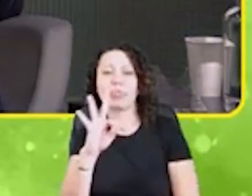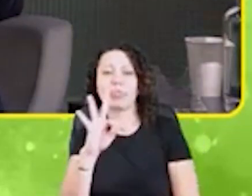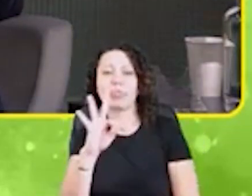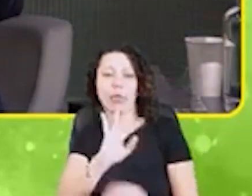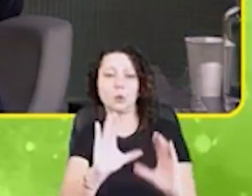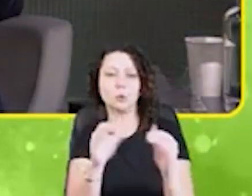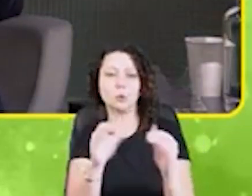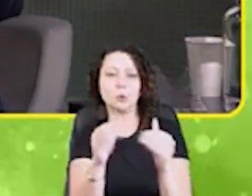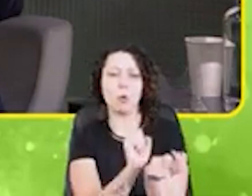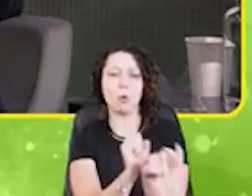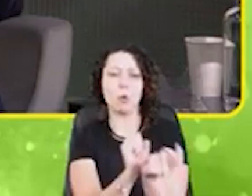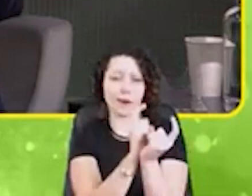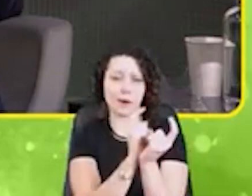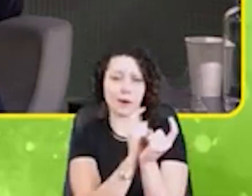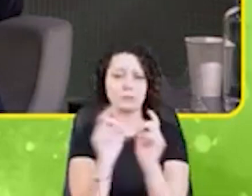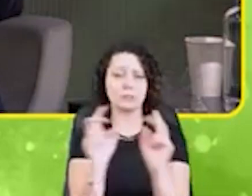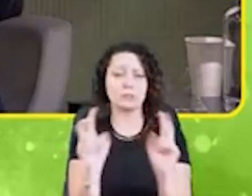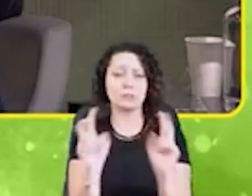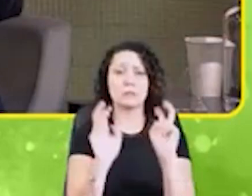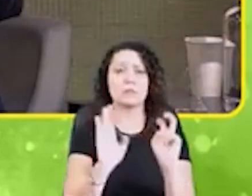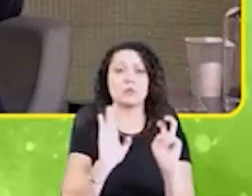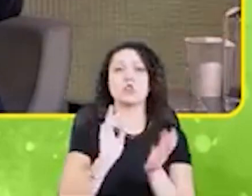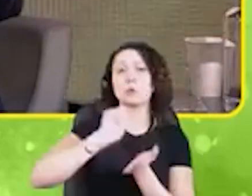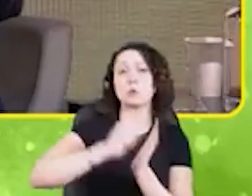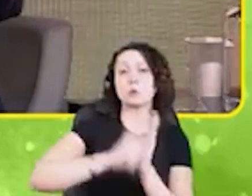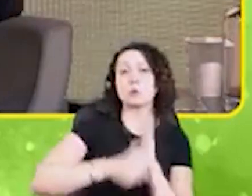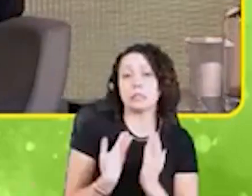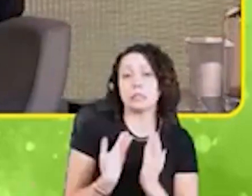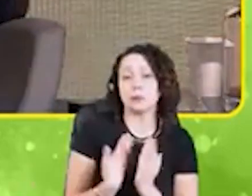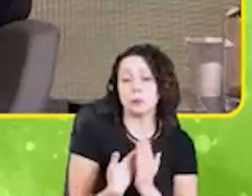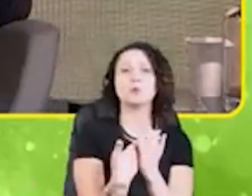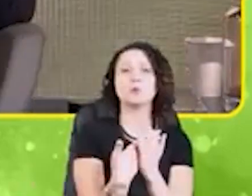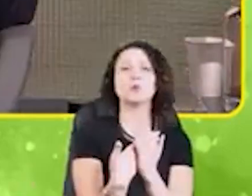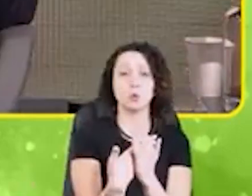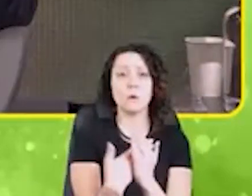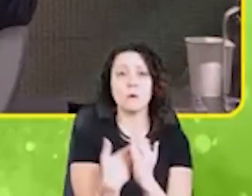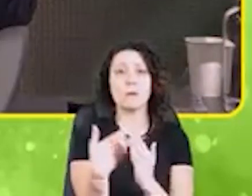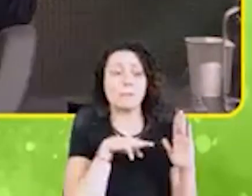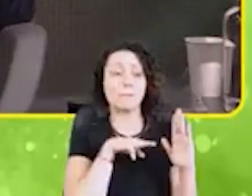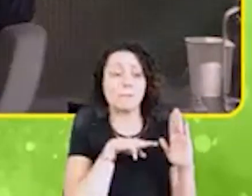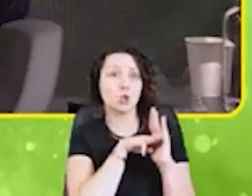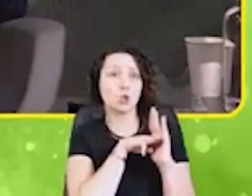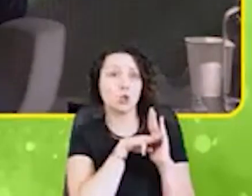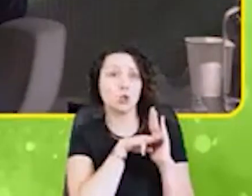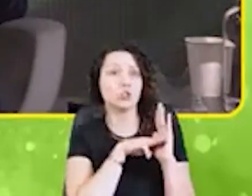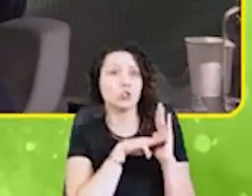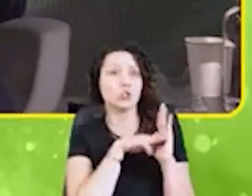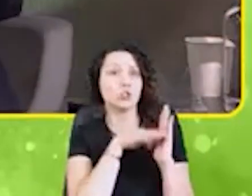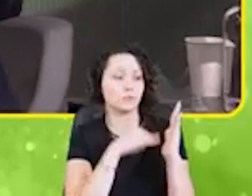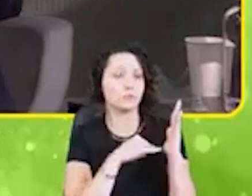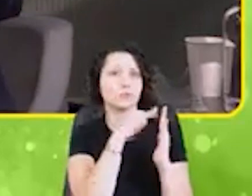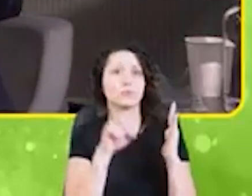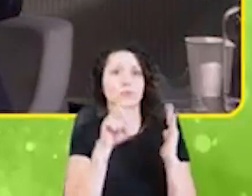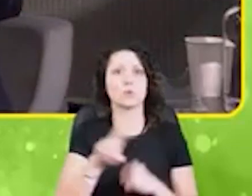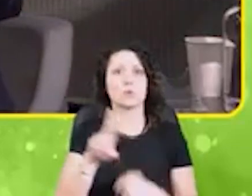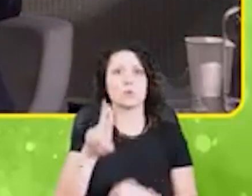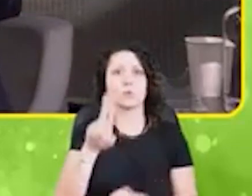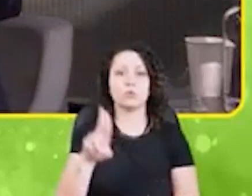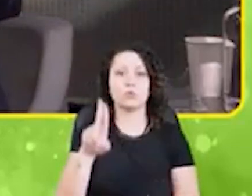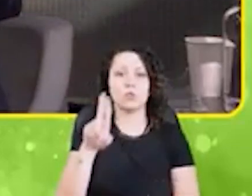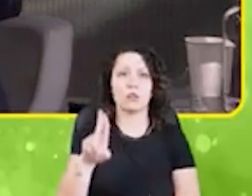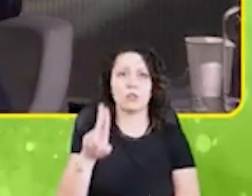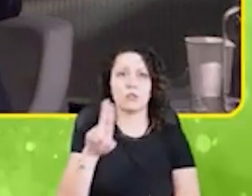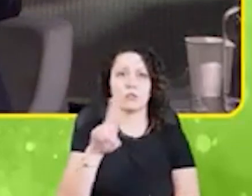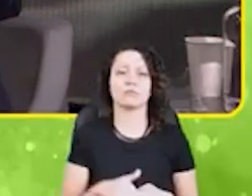já foi contratado inclusive um estudo para que a gente aperfeiçoou e as metodologias de cálculo do nosso inventário